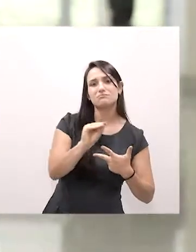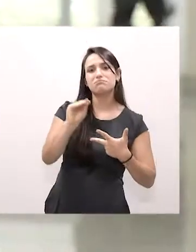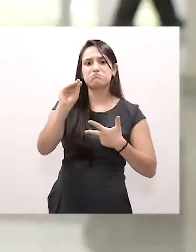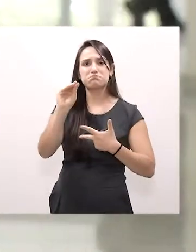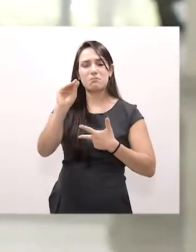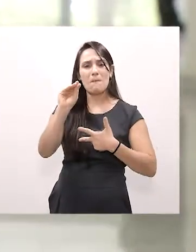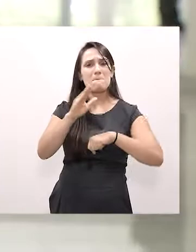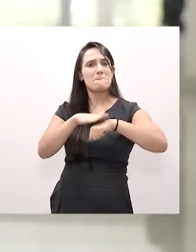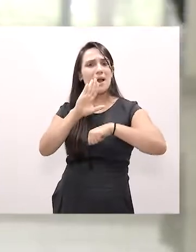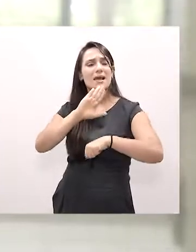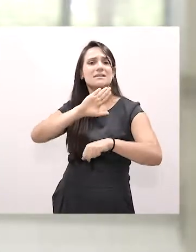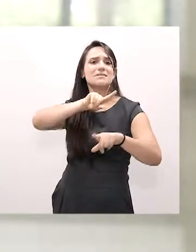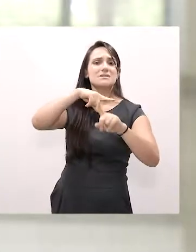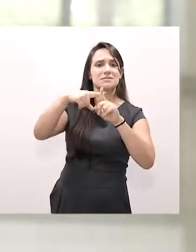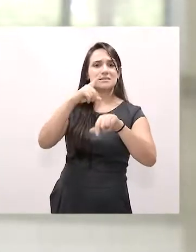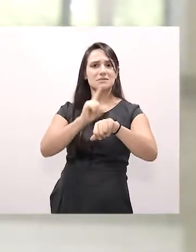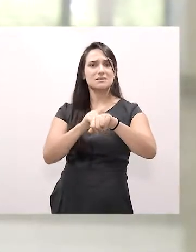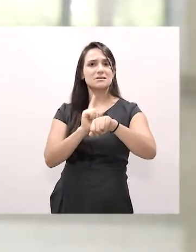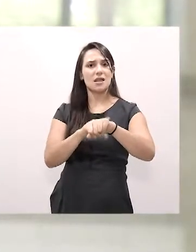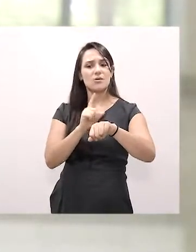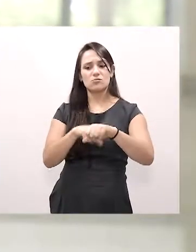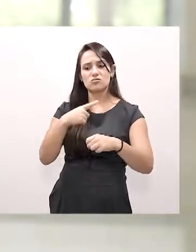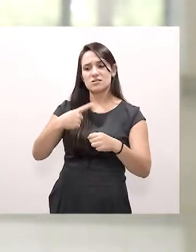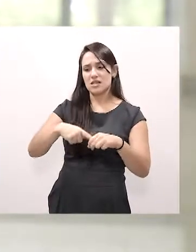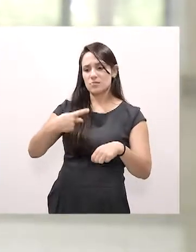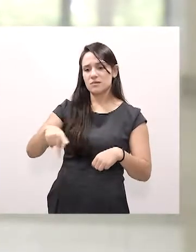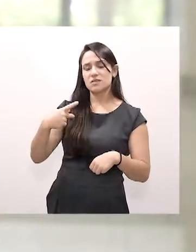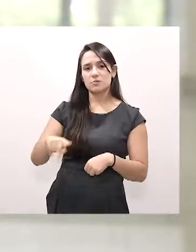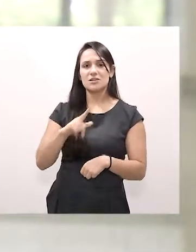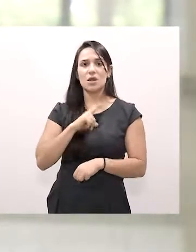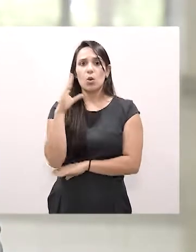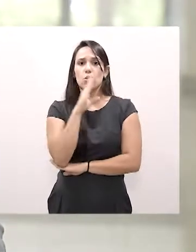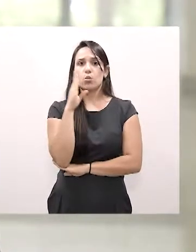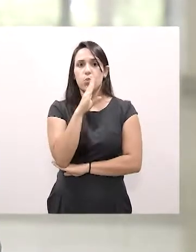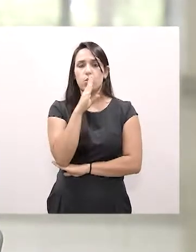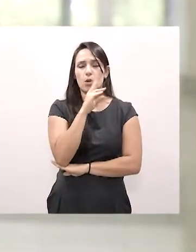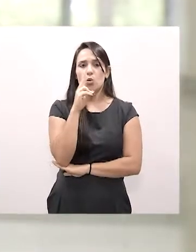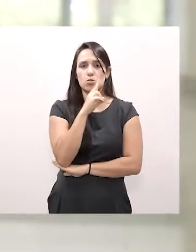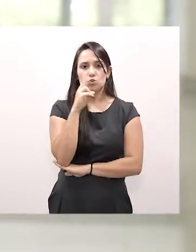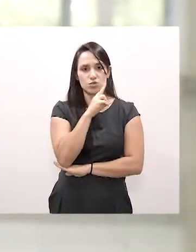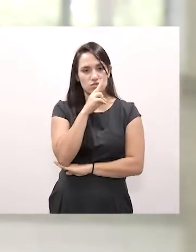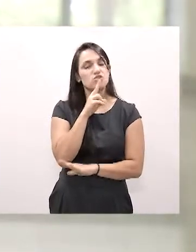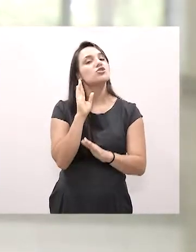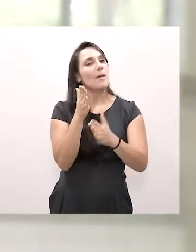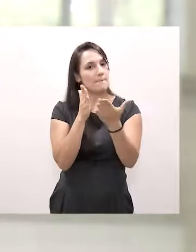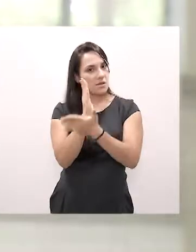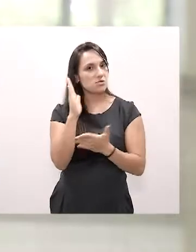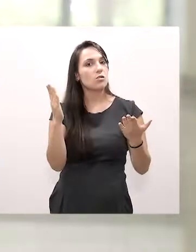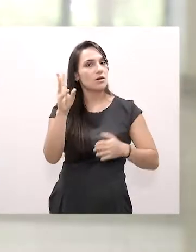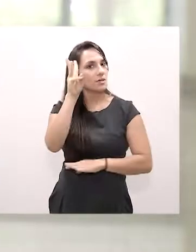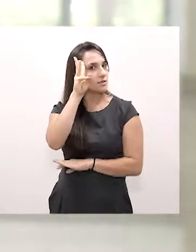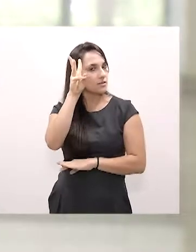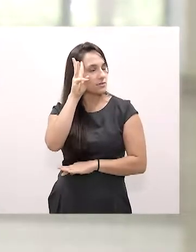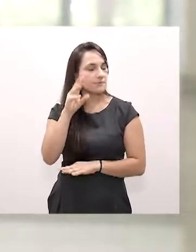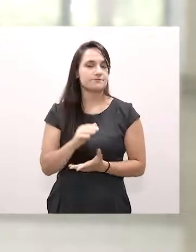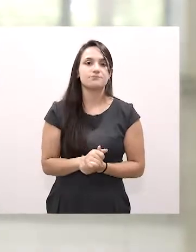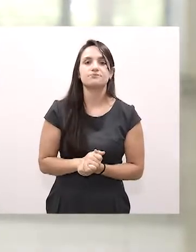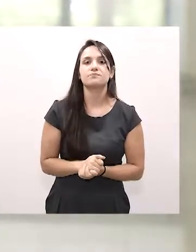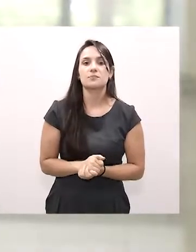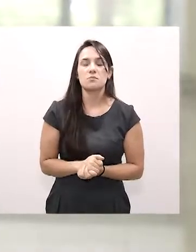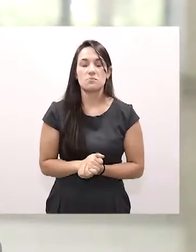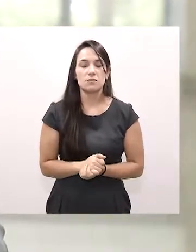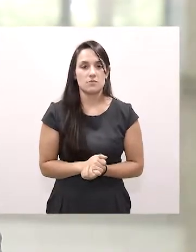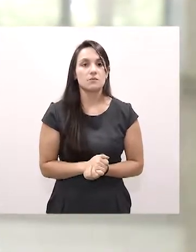30 de junho o estado de calamidade pública no município de Ponta Porã foi aprovado durante a sessão plenária desta